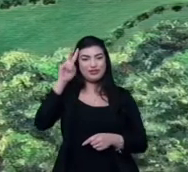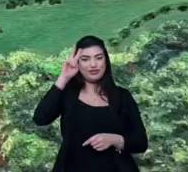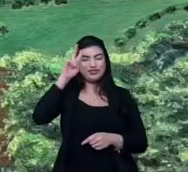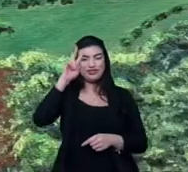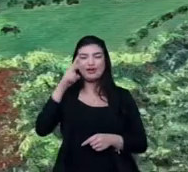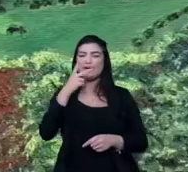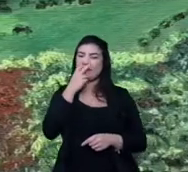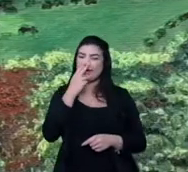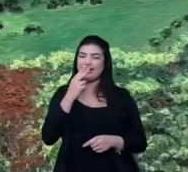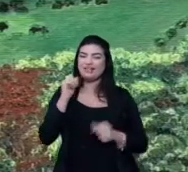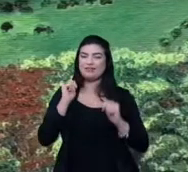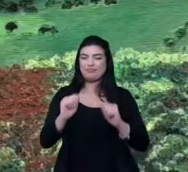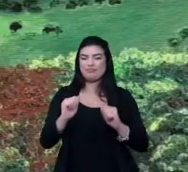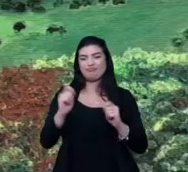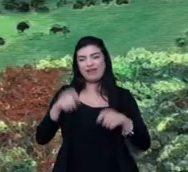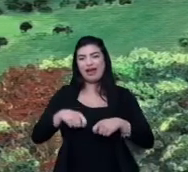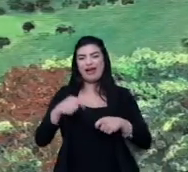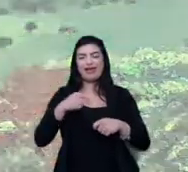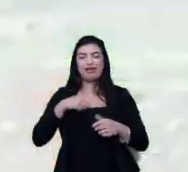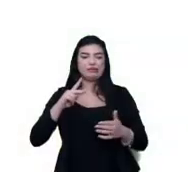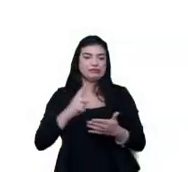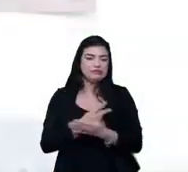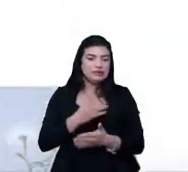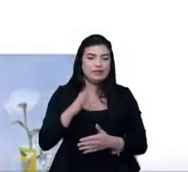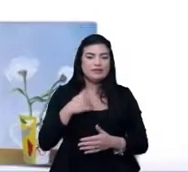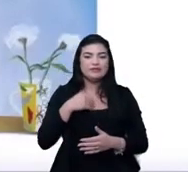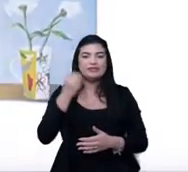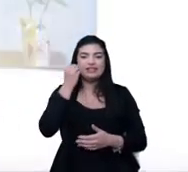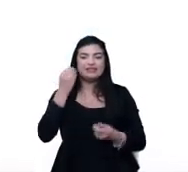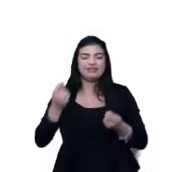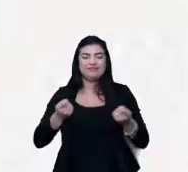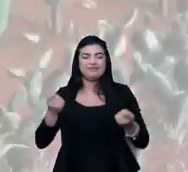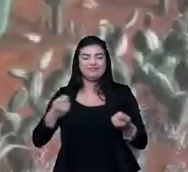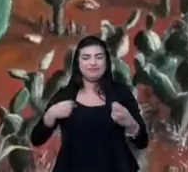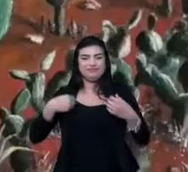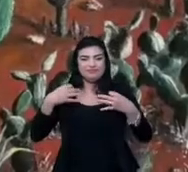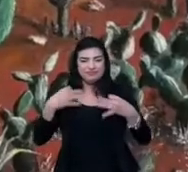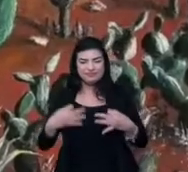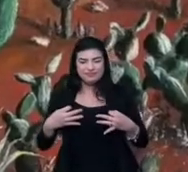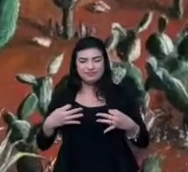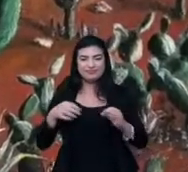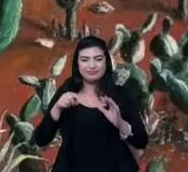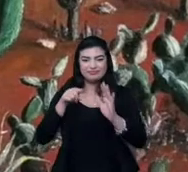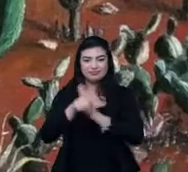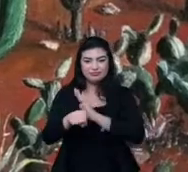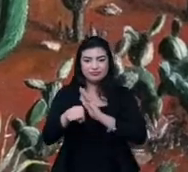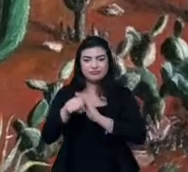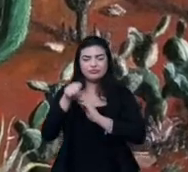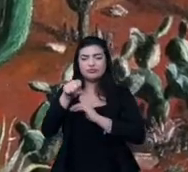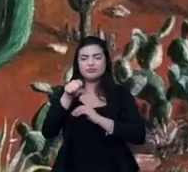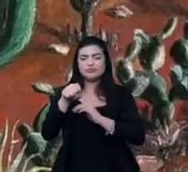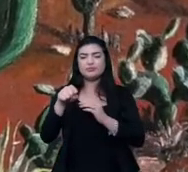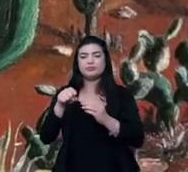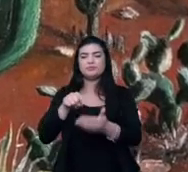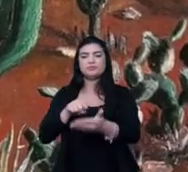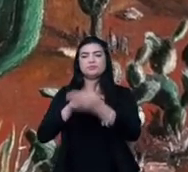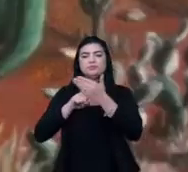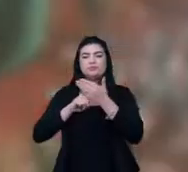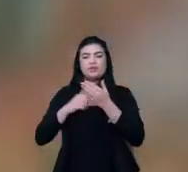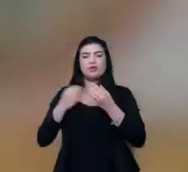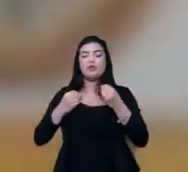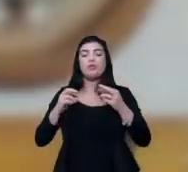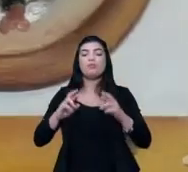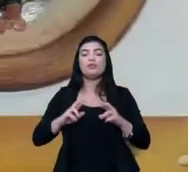errar, mas eu vou fazer da forma, né, que eu tenho aqui e você vai nos apresentar aí a diferença que você